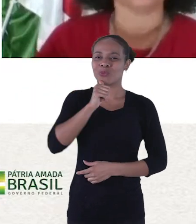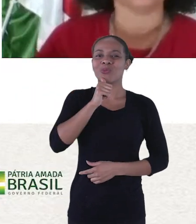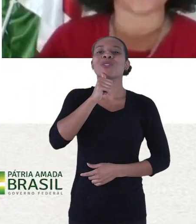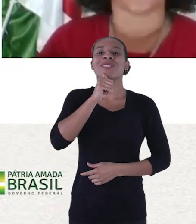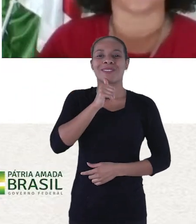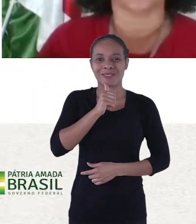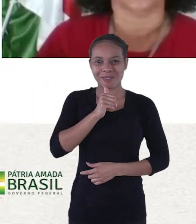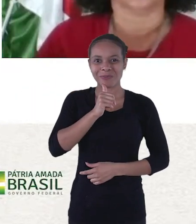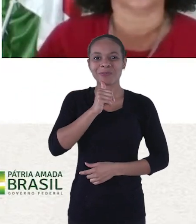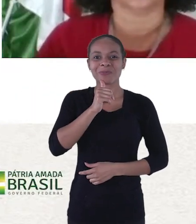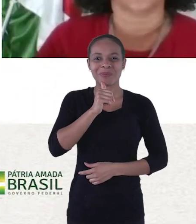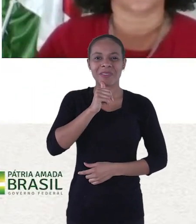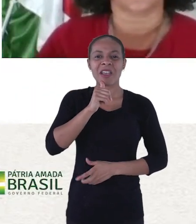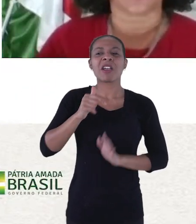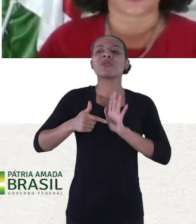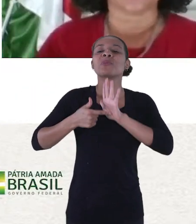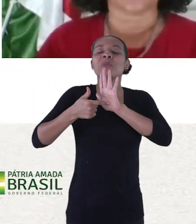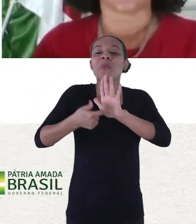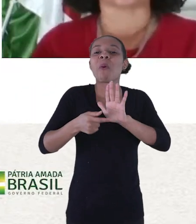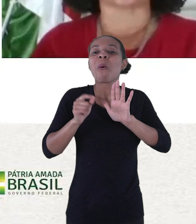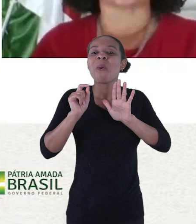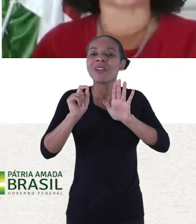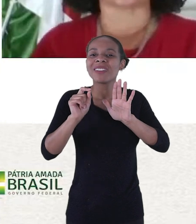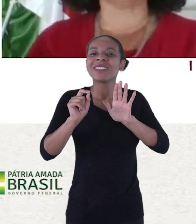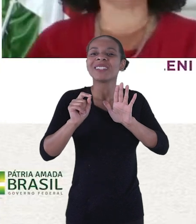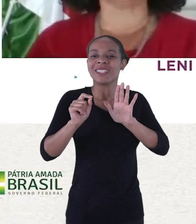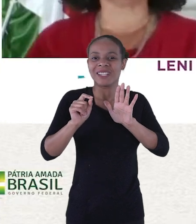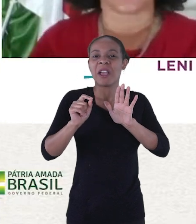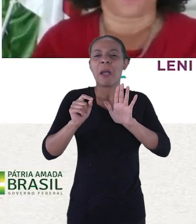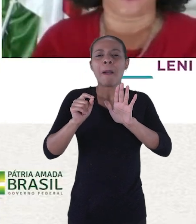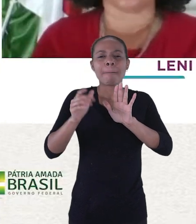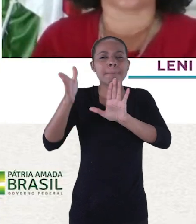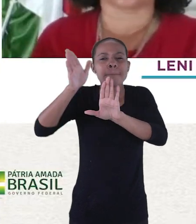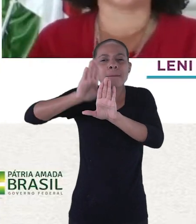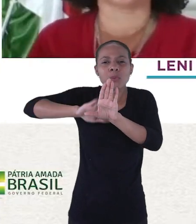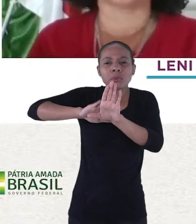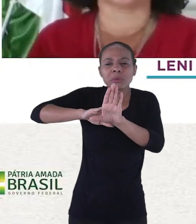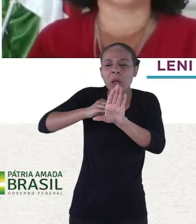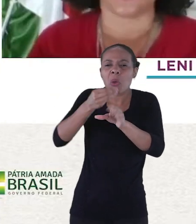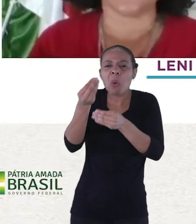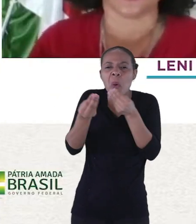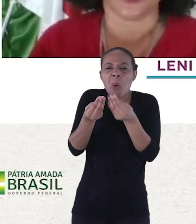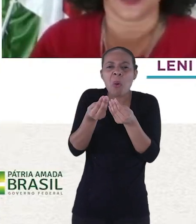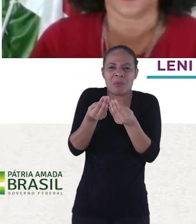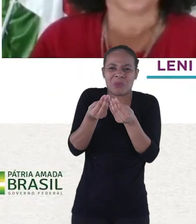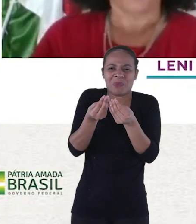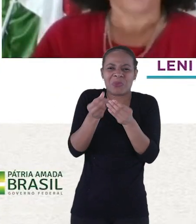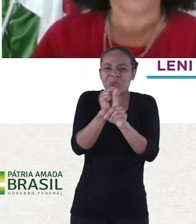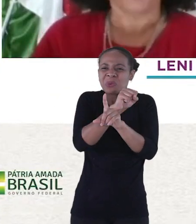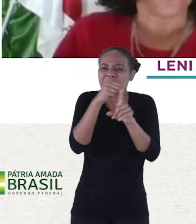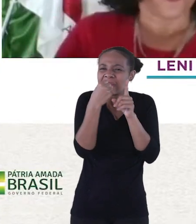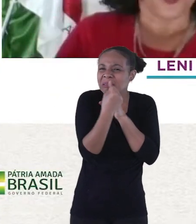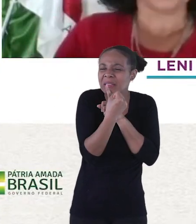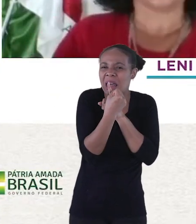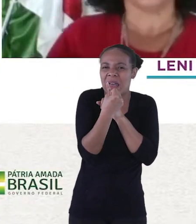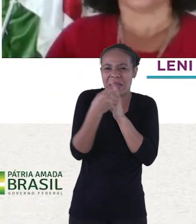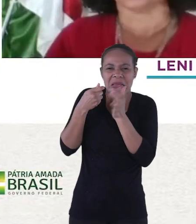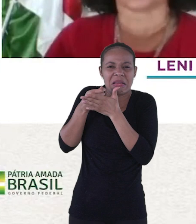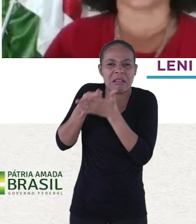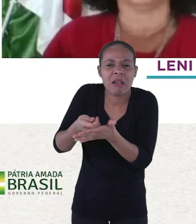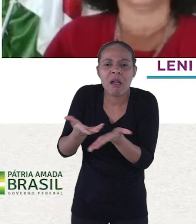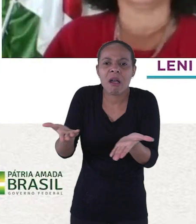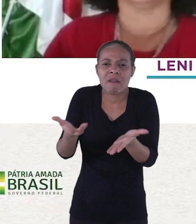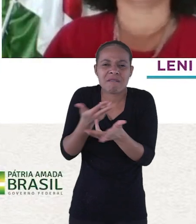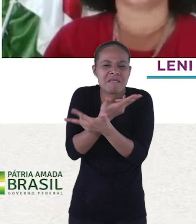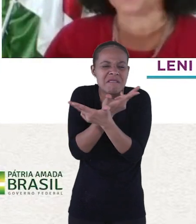que, embora mostre, né, as vísceras abertas da sociedade, e mostra de tal forma,